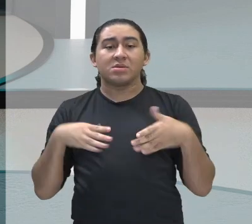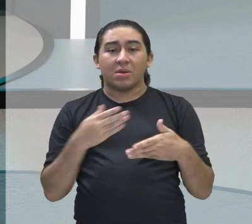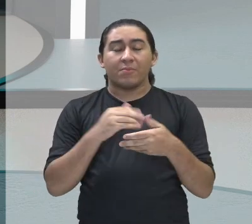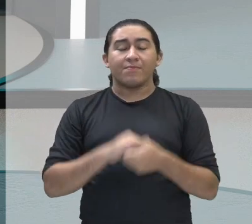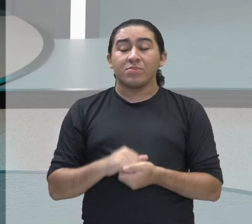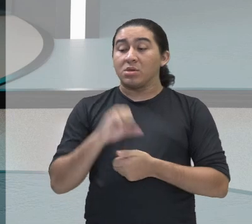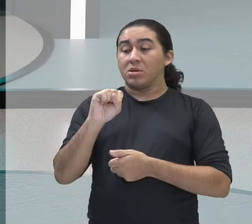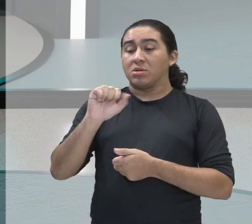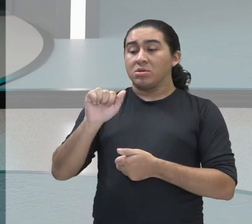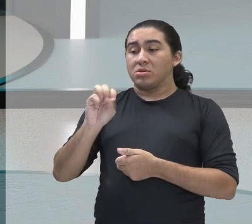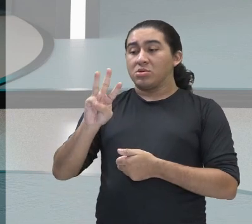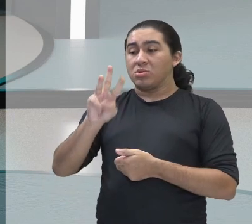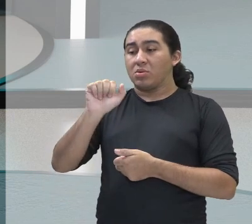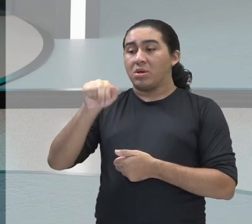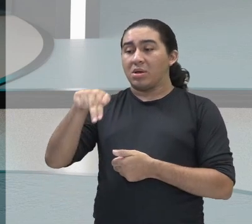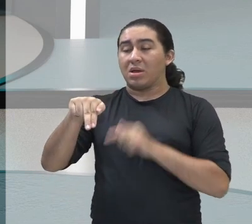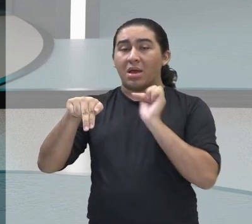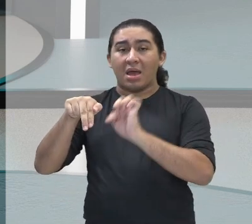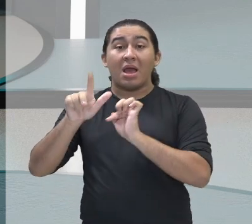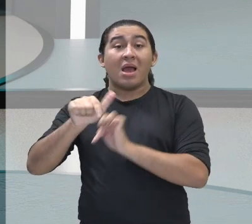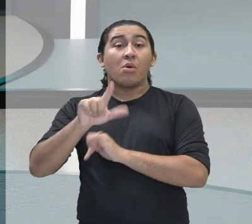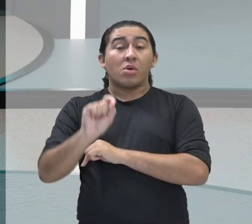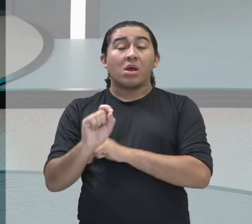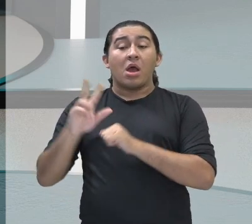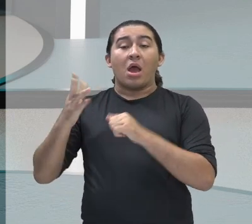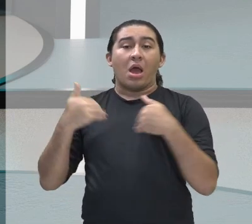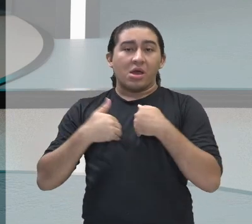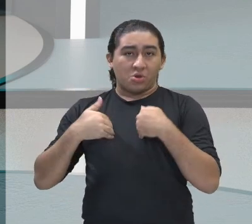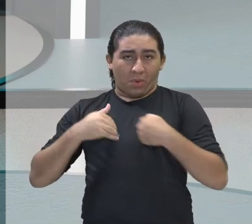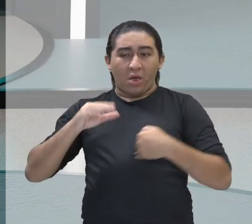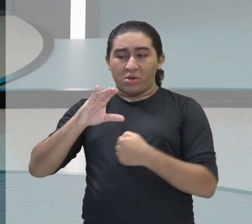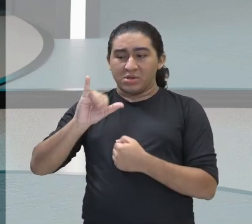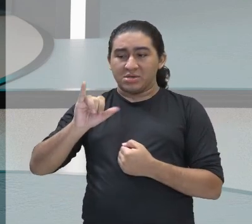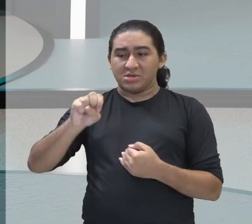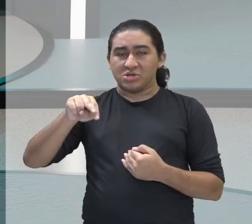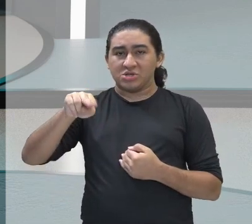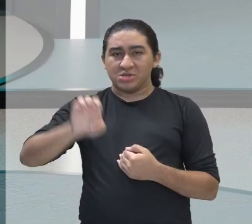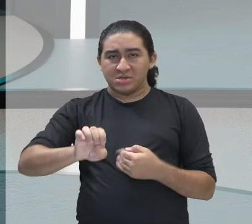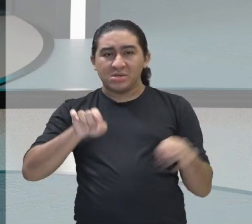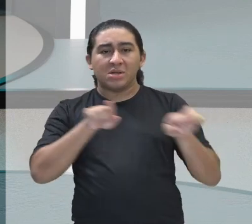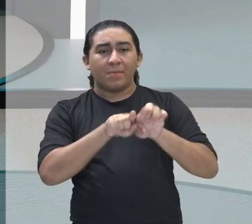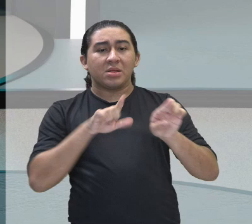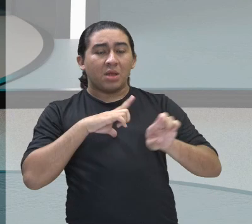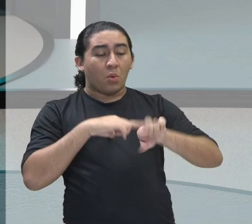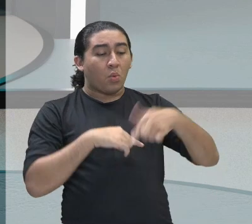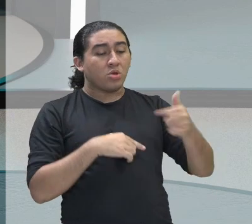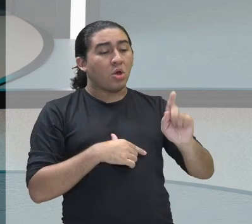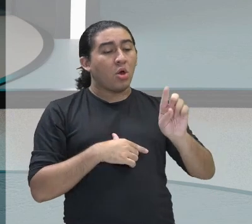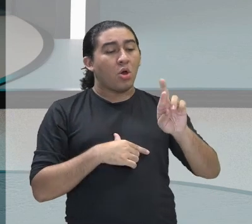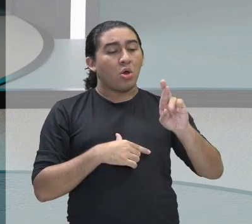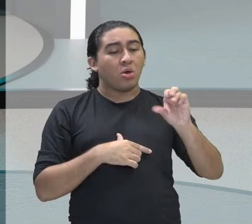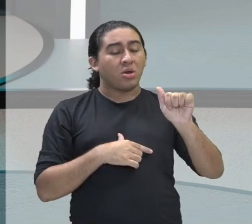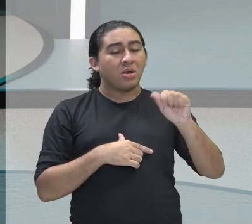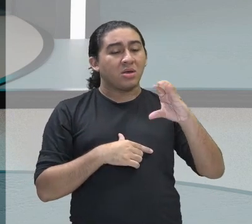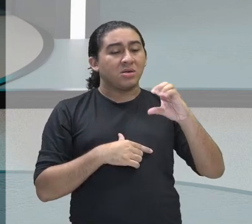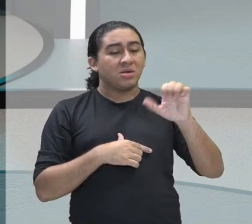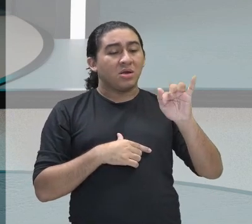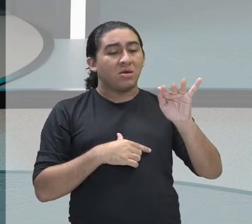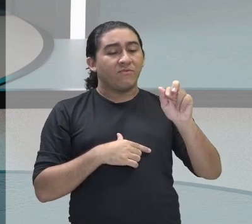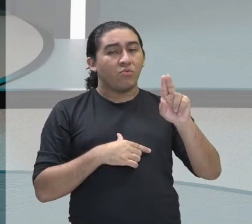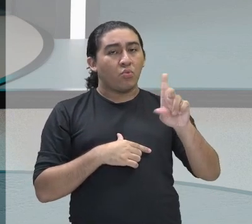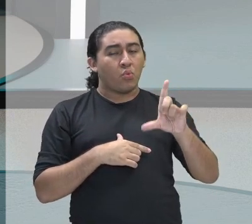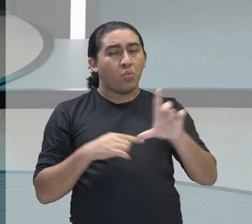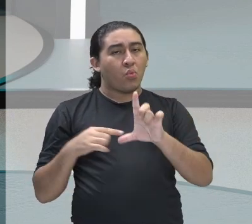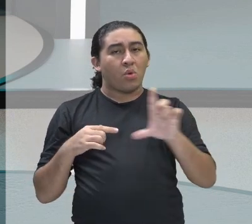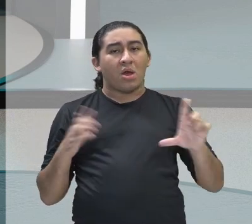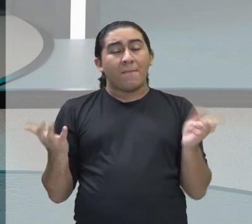o cisne, né, um substantivo, e graceful é cheio de graça, gracioso, né, a tradução mais adequada nesse contexto aqui.